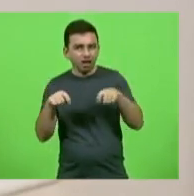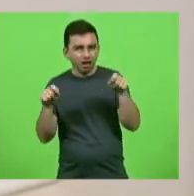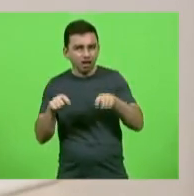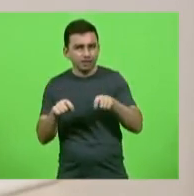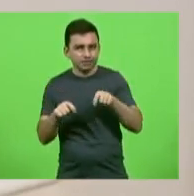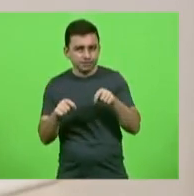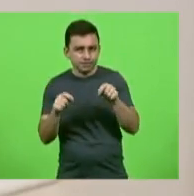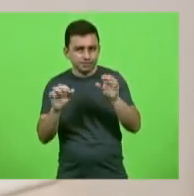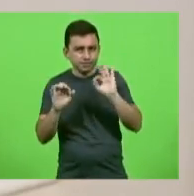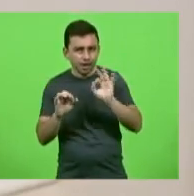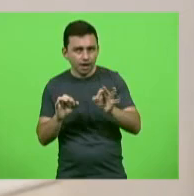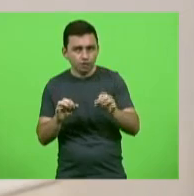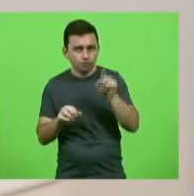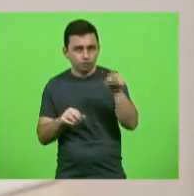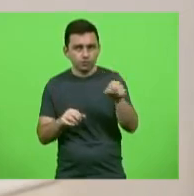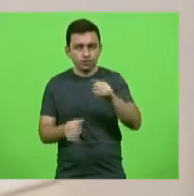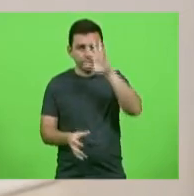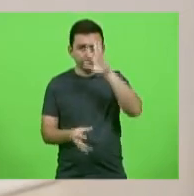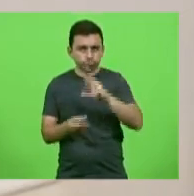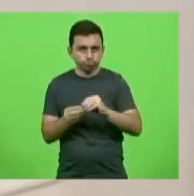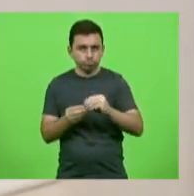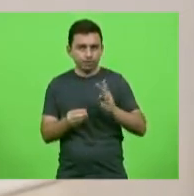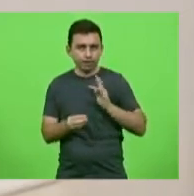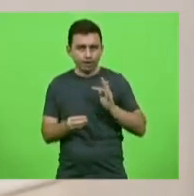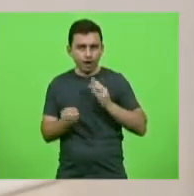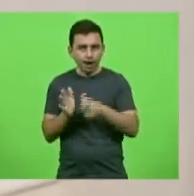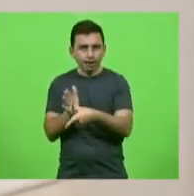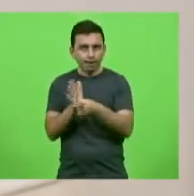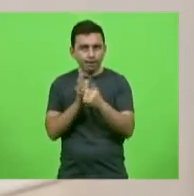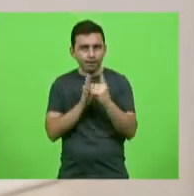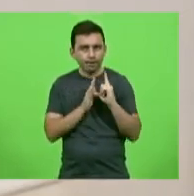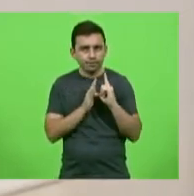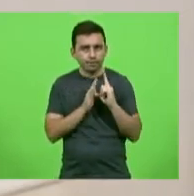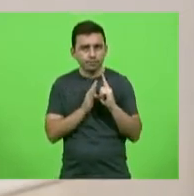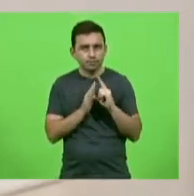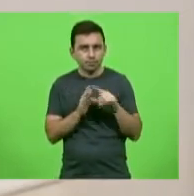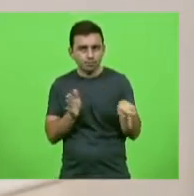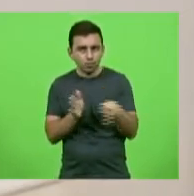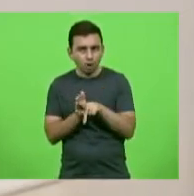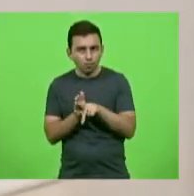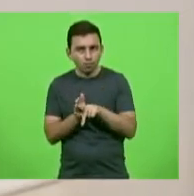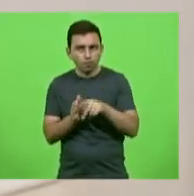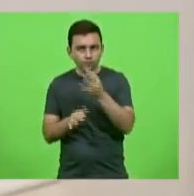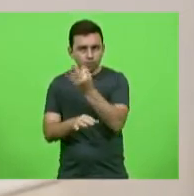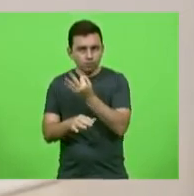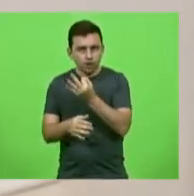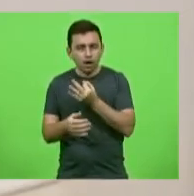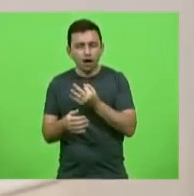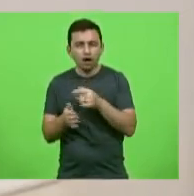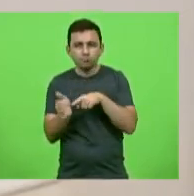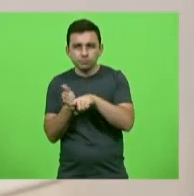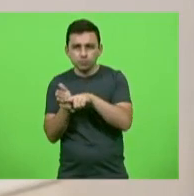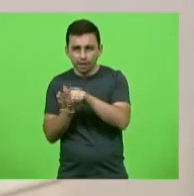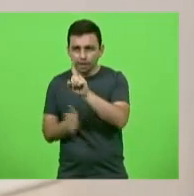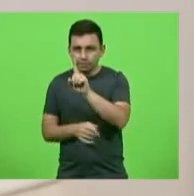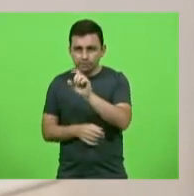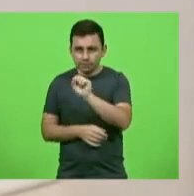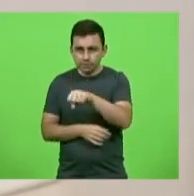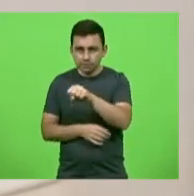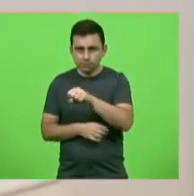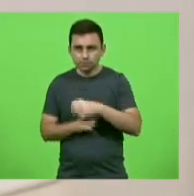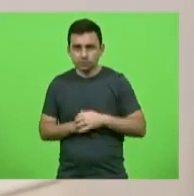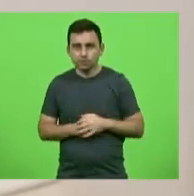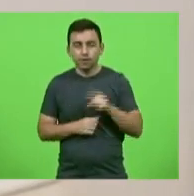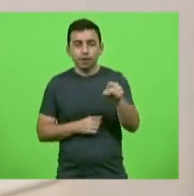senhor repassou as conclusões da equipe técnica anteriormente à própria formalização da consulta, é isso? Responde o doutor